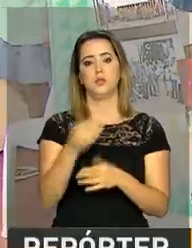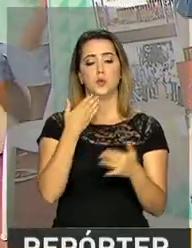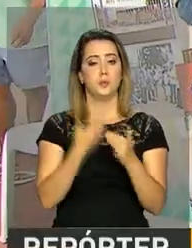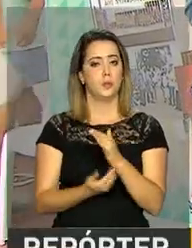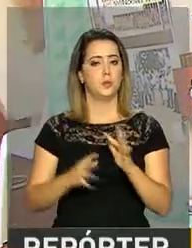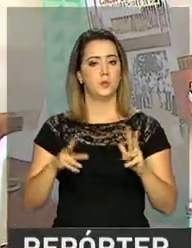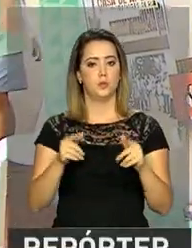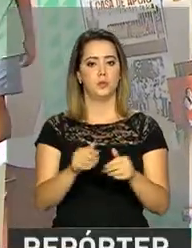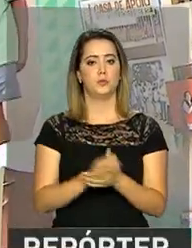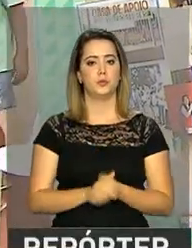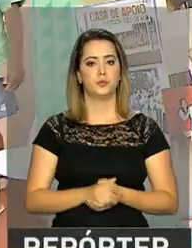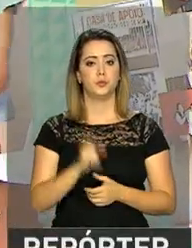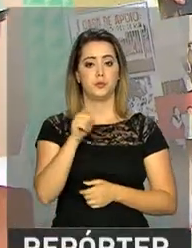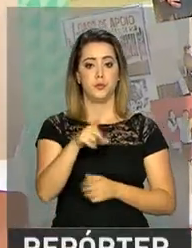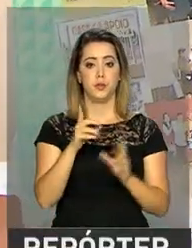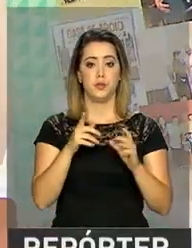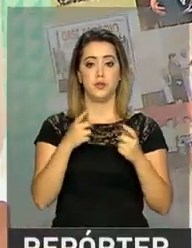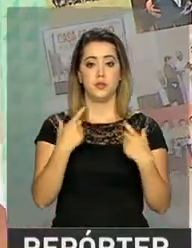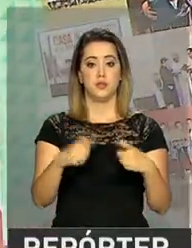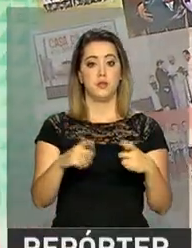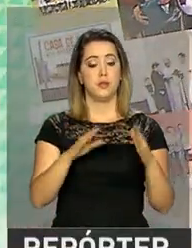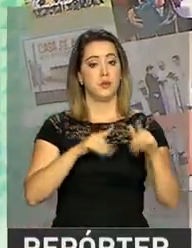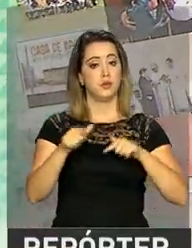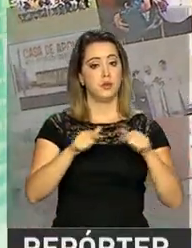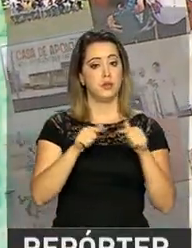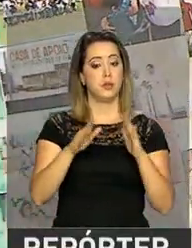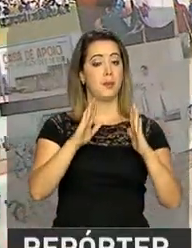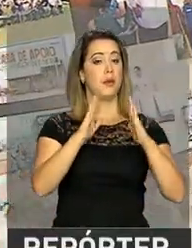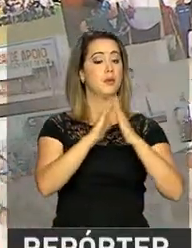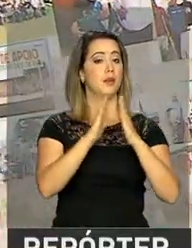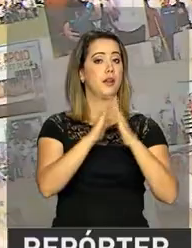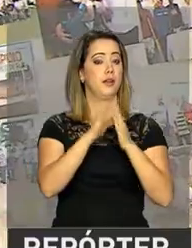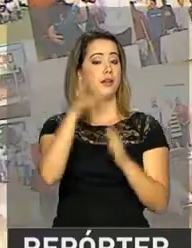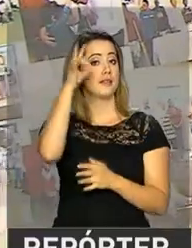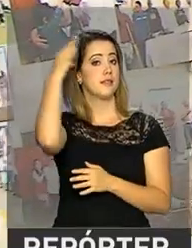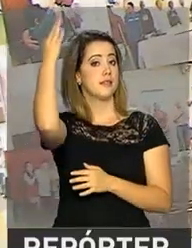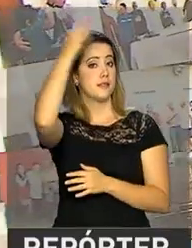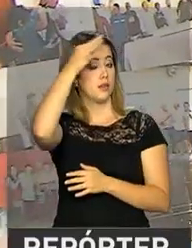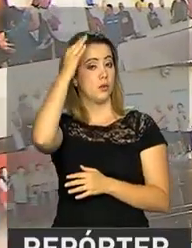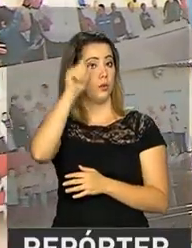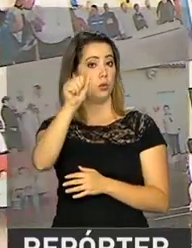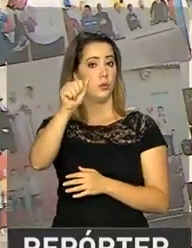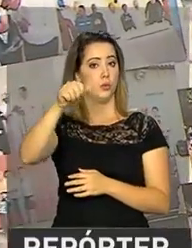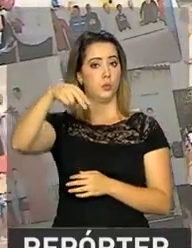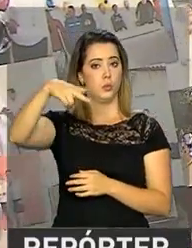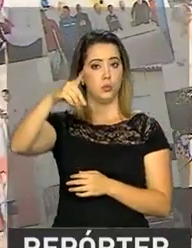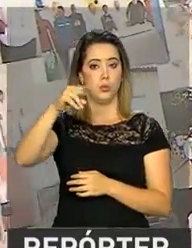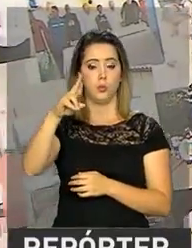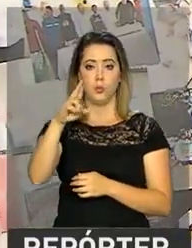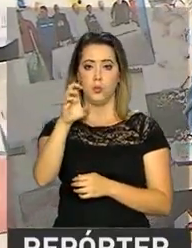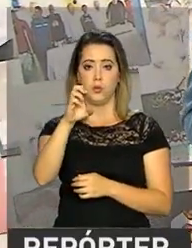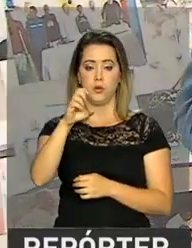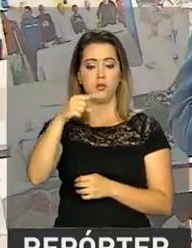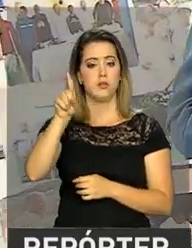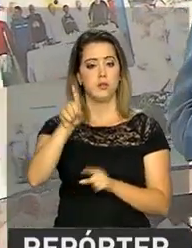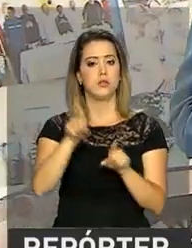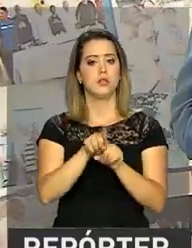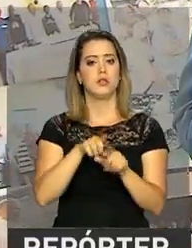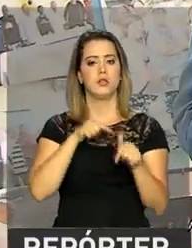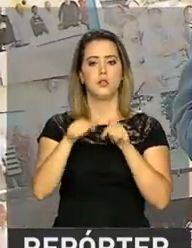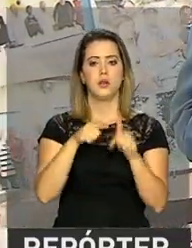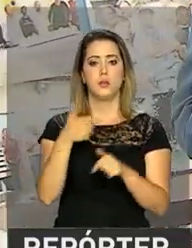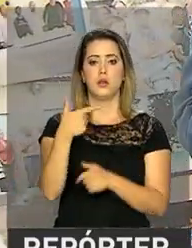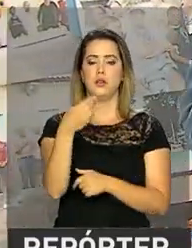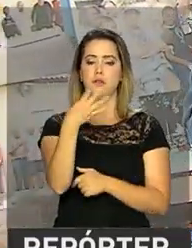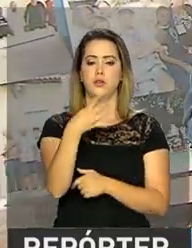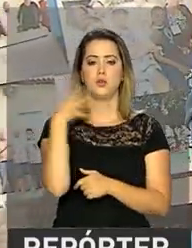é o trabalho da Associação Casa Santo André, uma instituição sem fins lucrativos que funciona 24 horas por